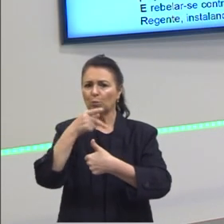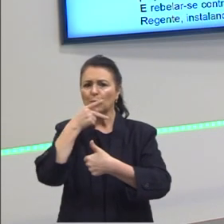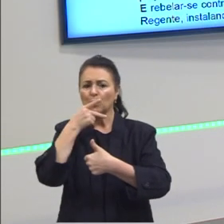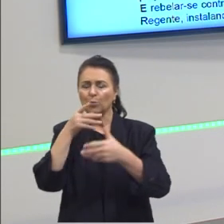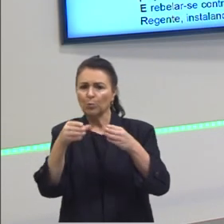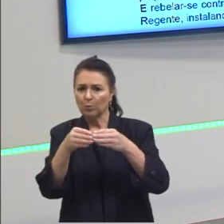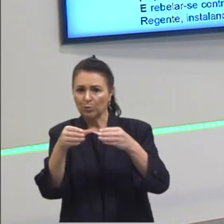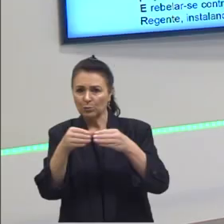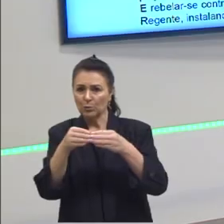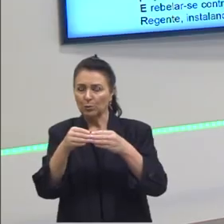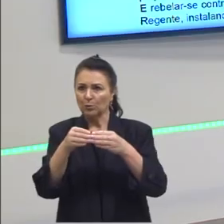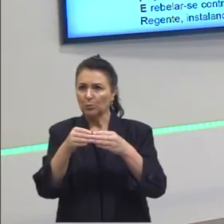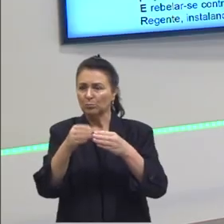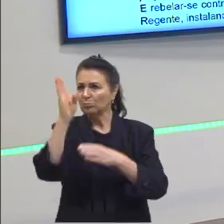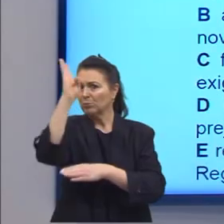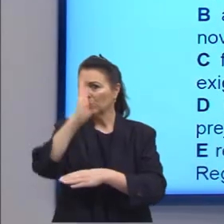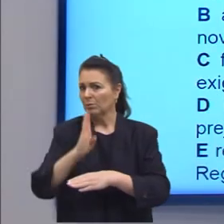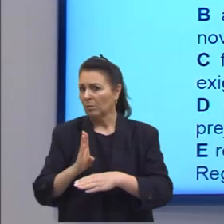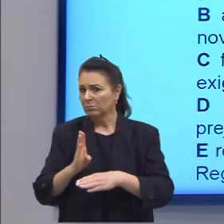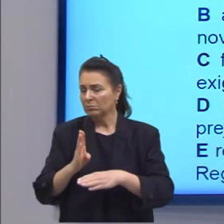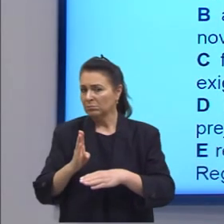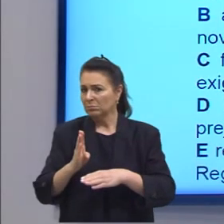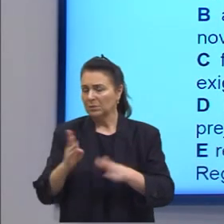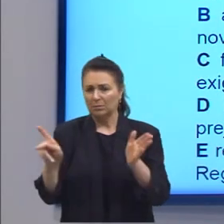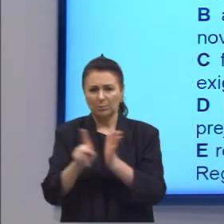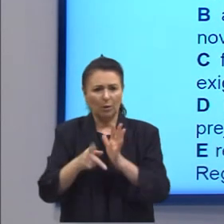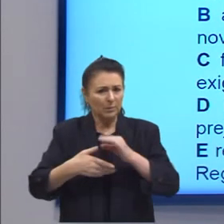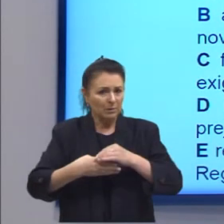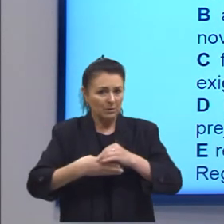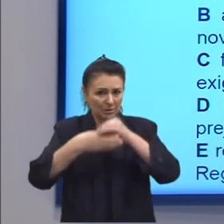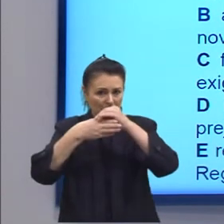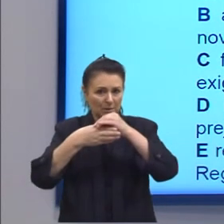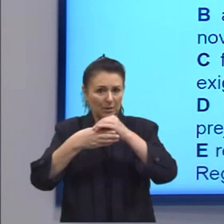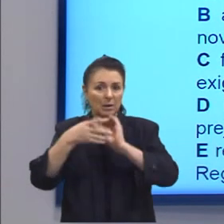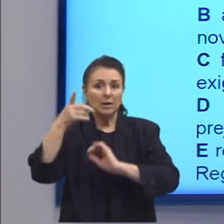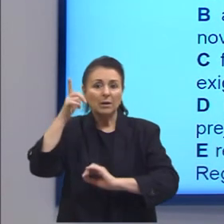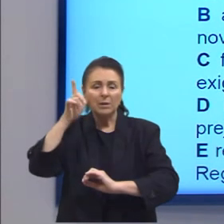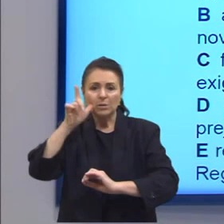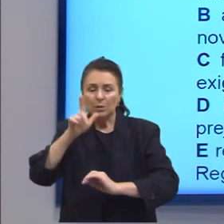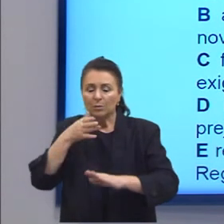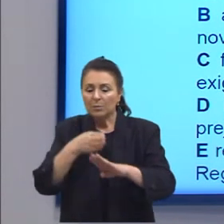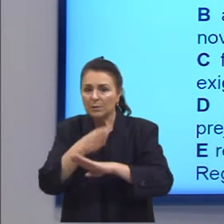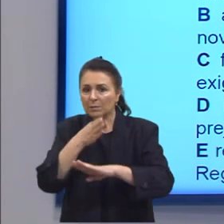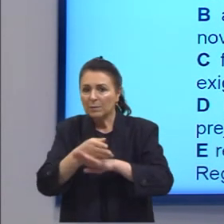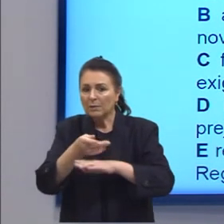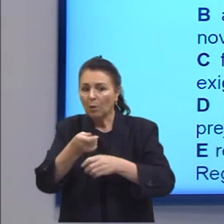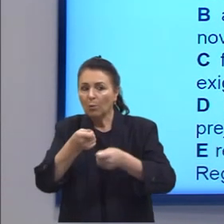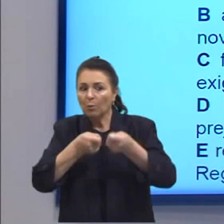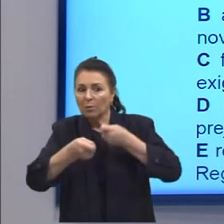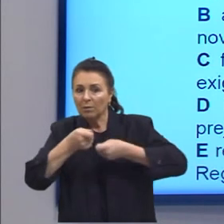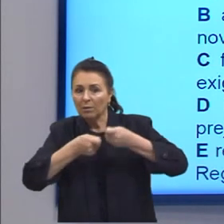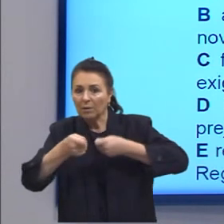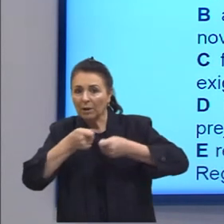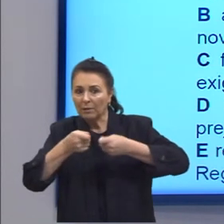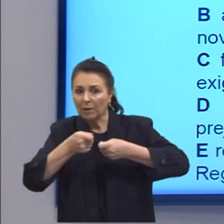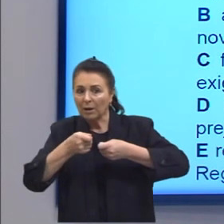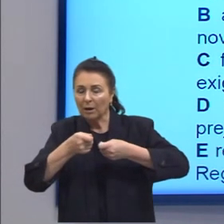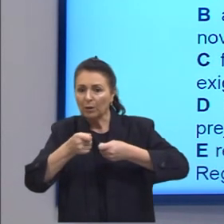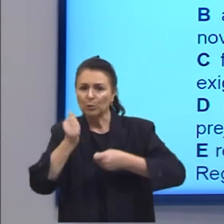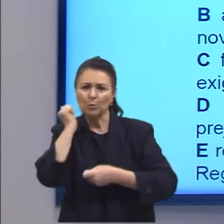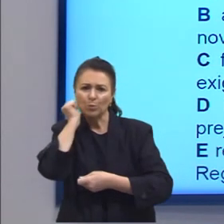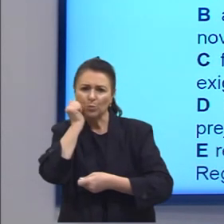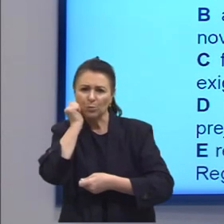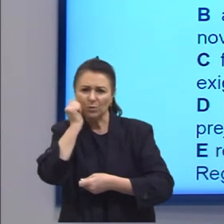Nacional sobre sua liderança garantindo participação controlada dos afro-brasileiros e